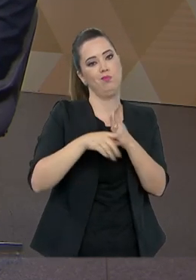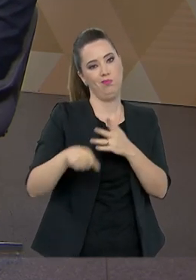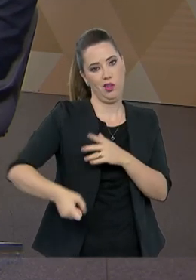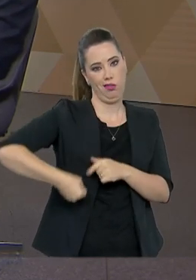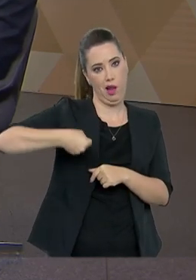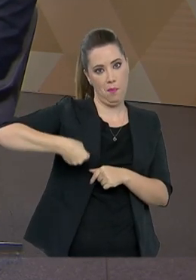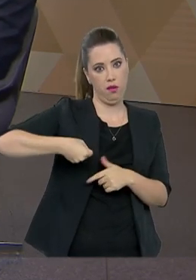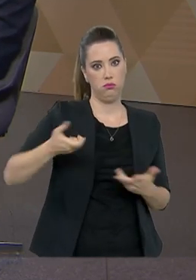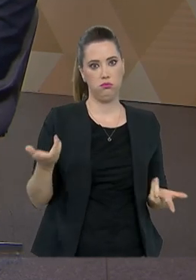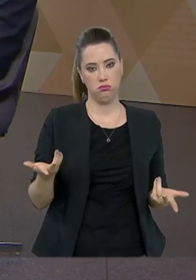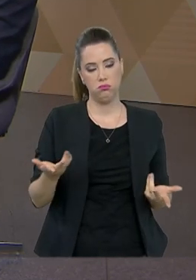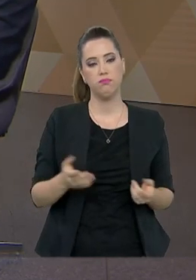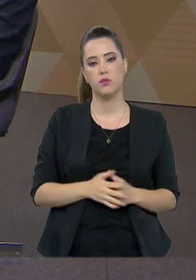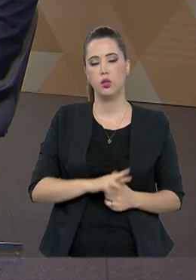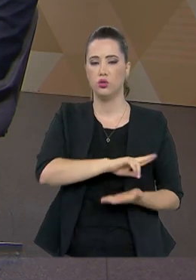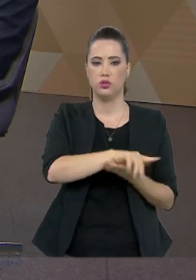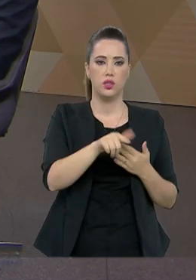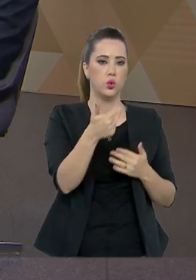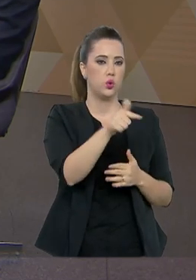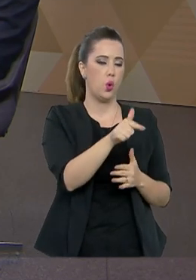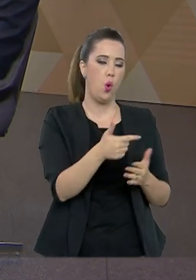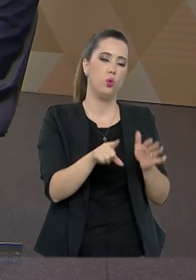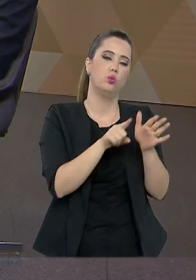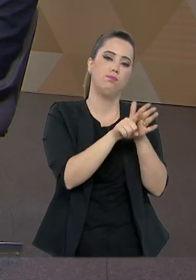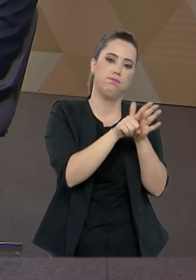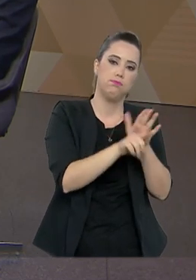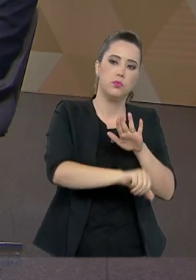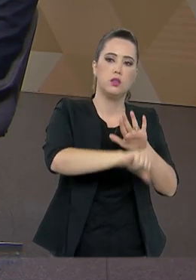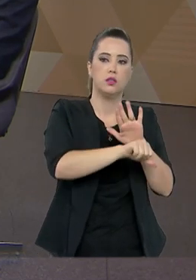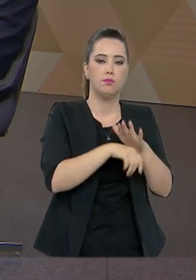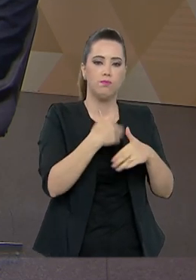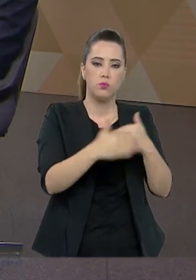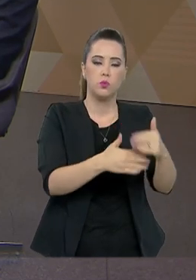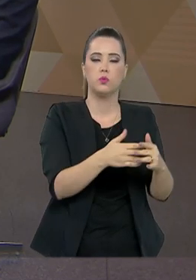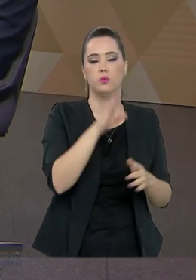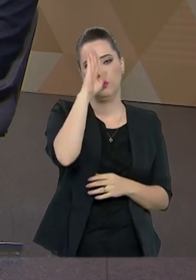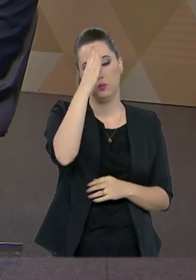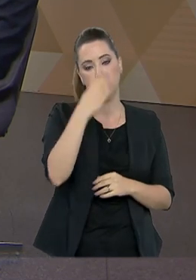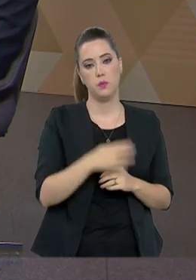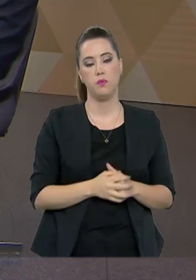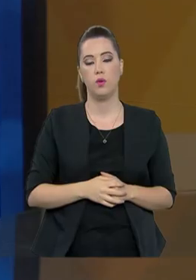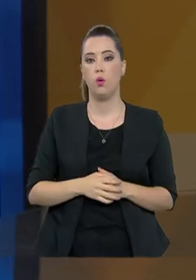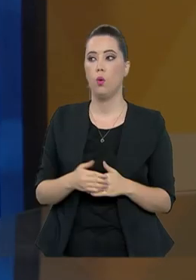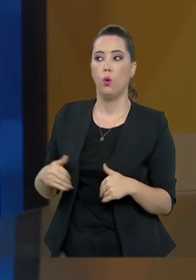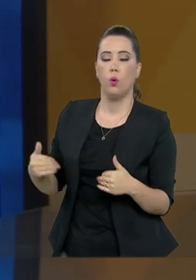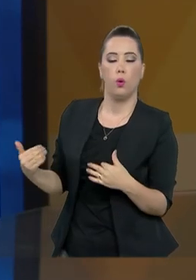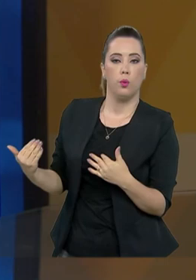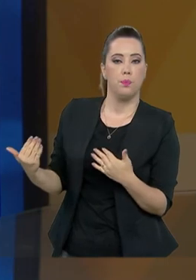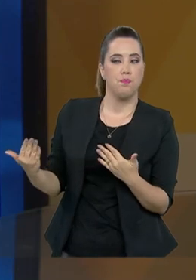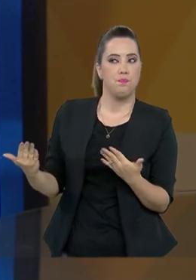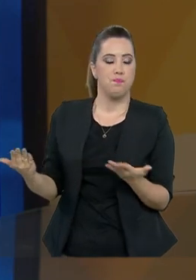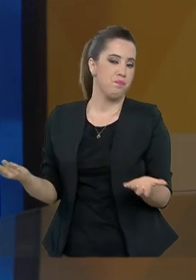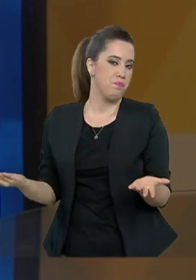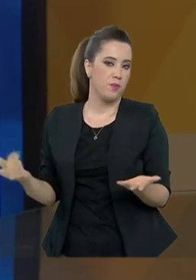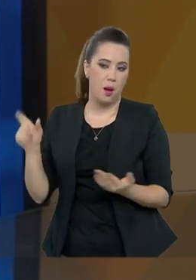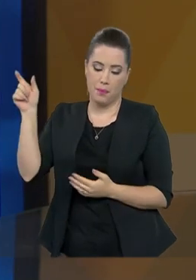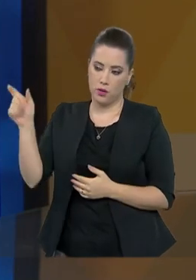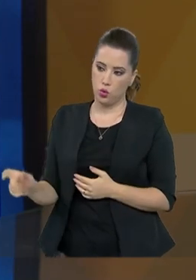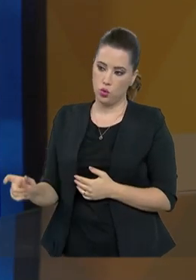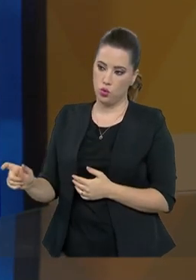outros vêm sendo elucidados ao longo desse ano, principalmente. E quando que o